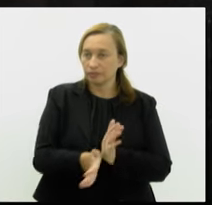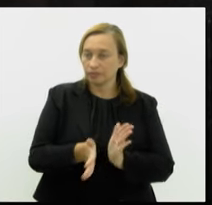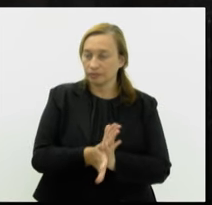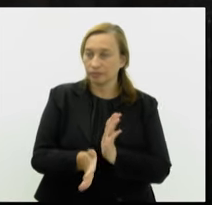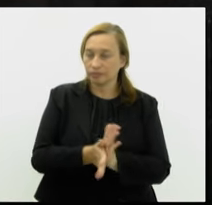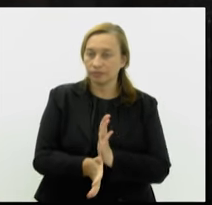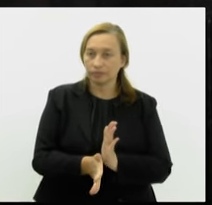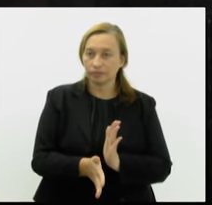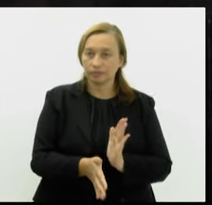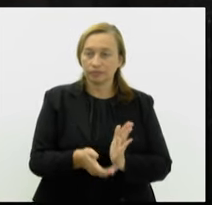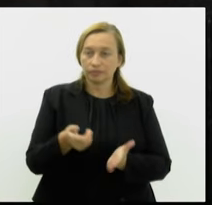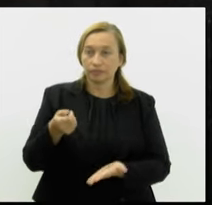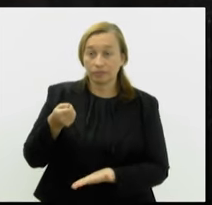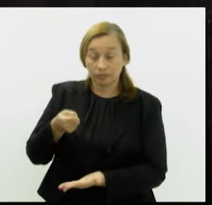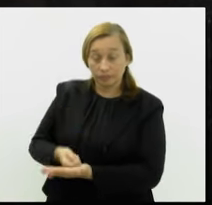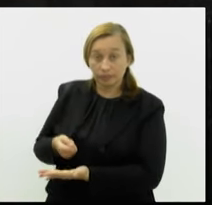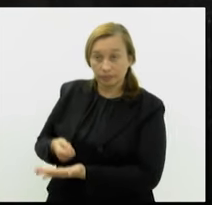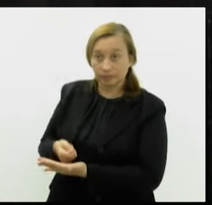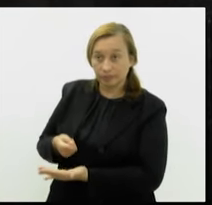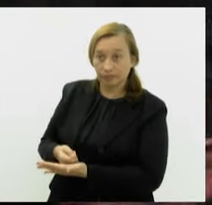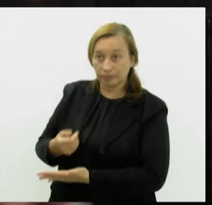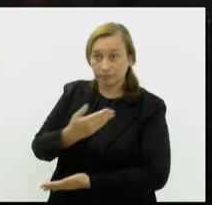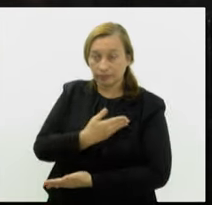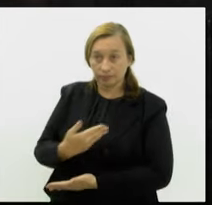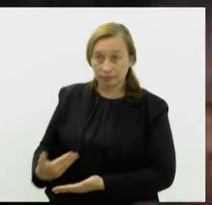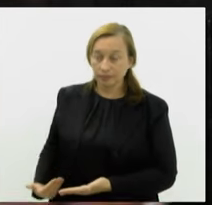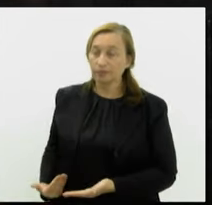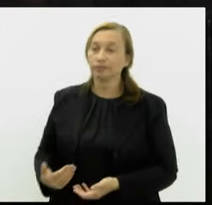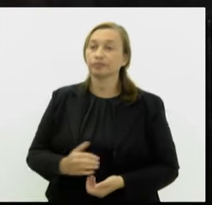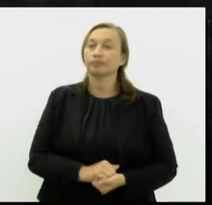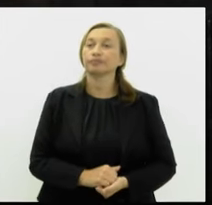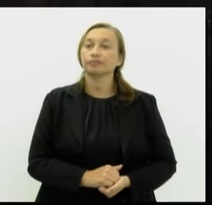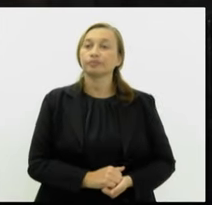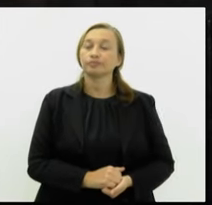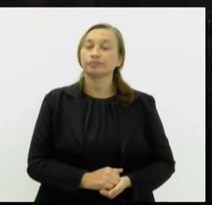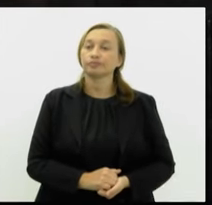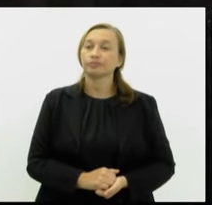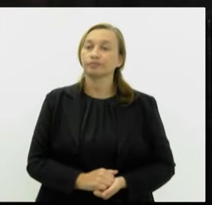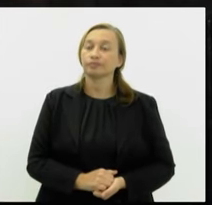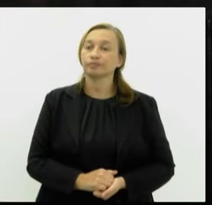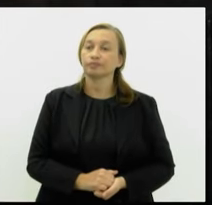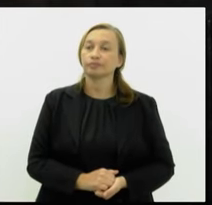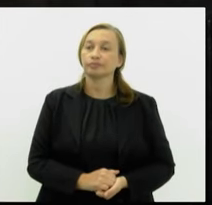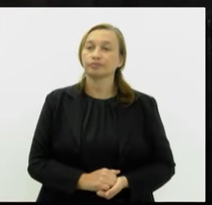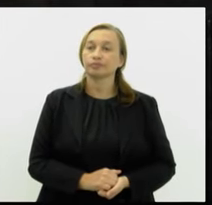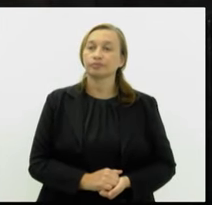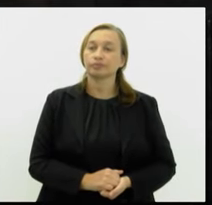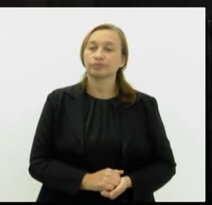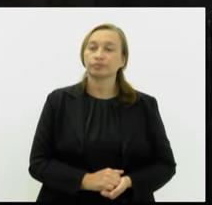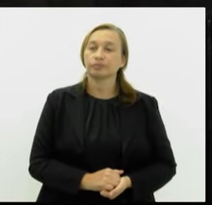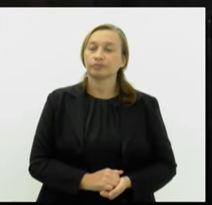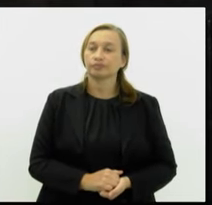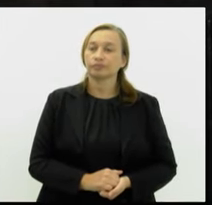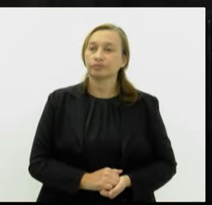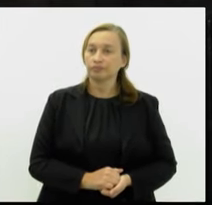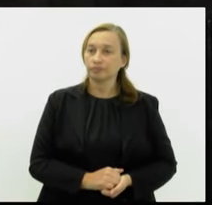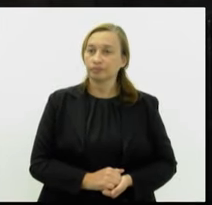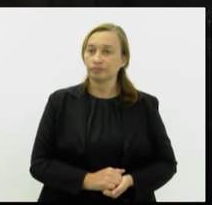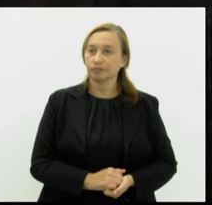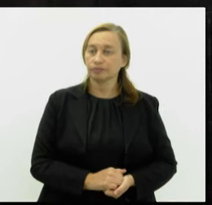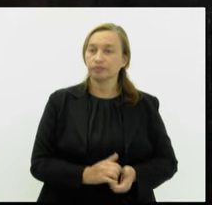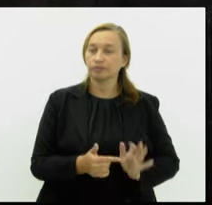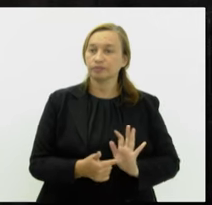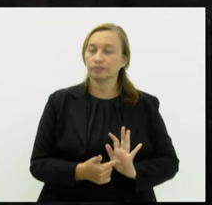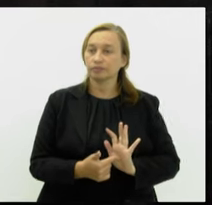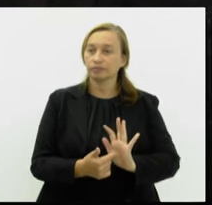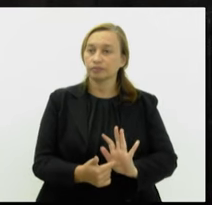artigos 42 e 43, fazer o quadro de disponibilidade de caixa.